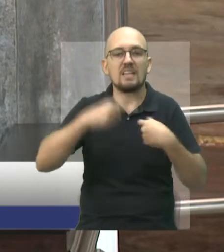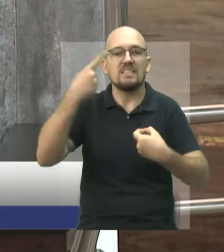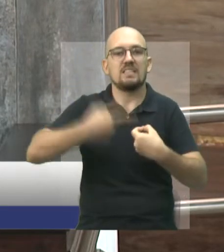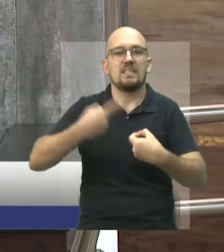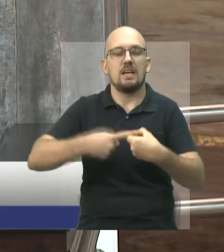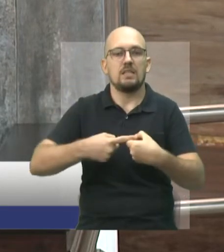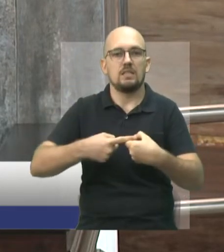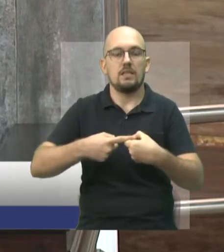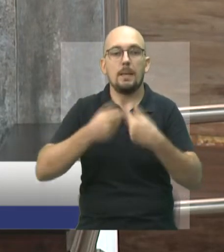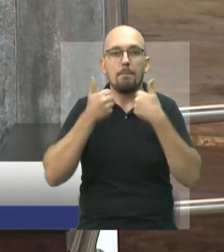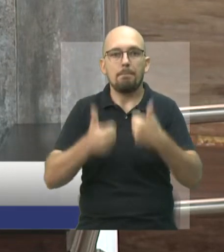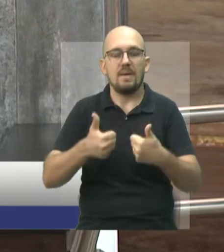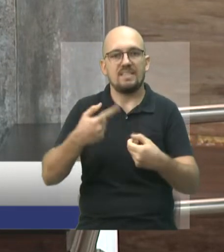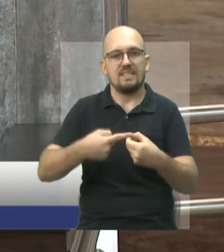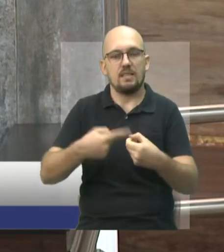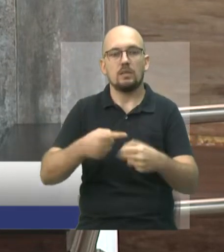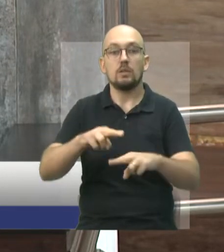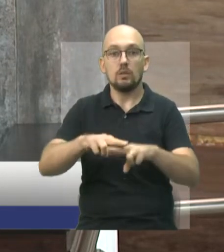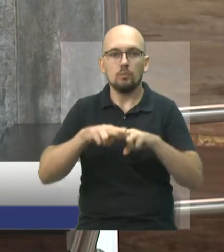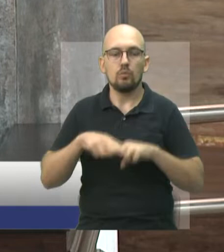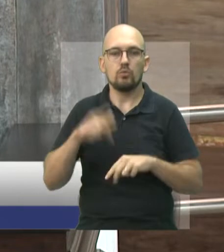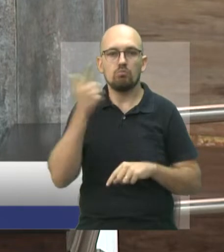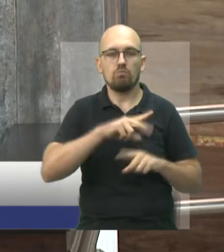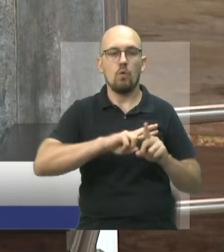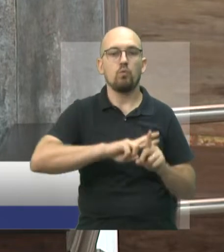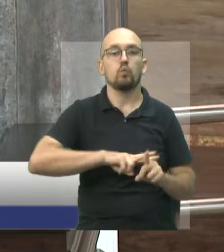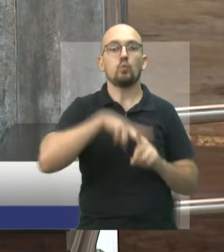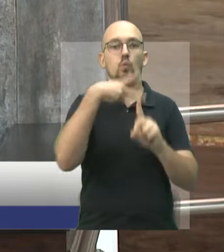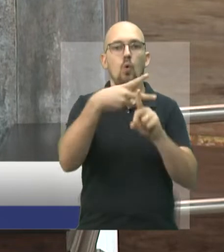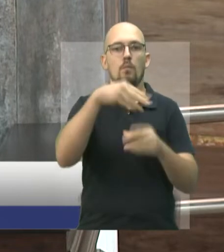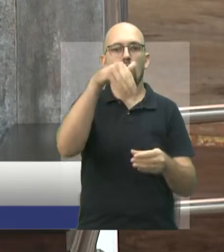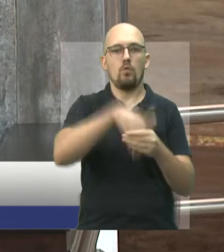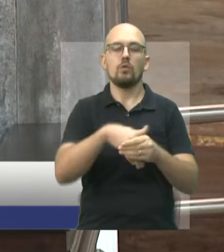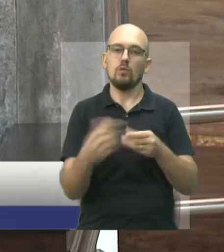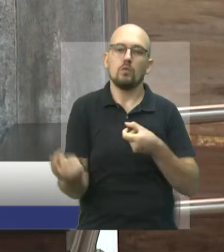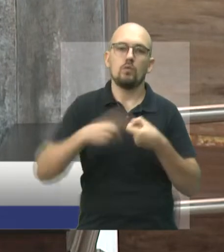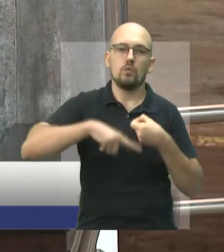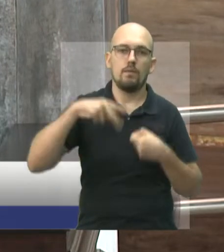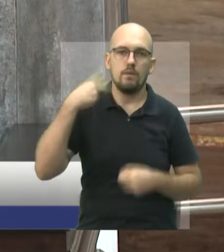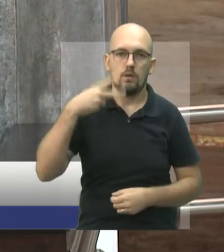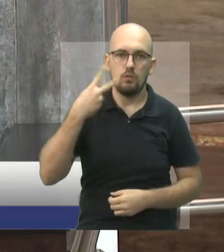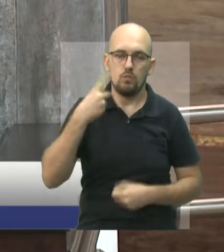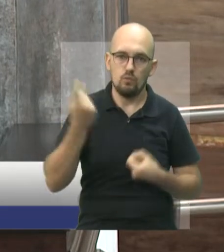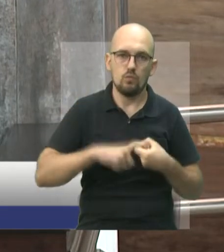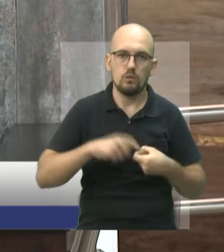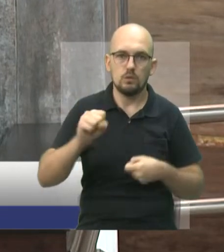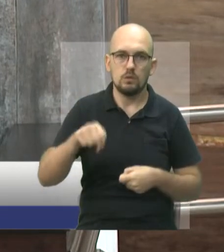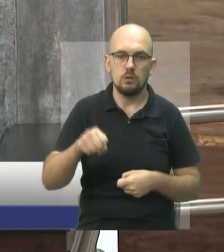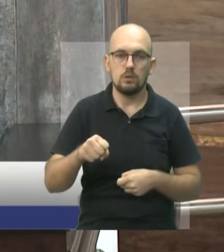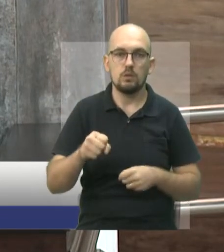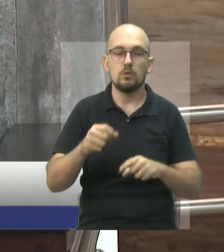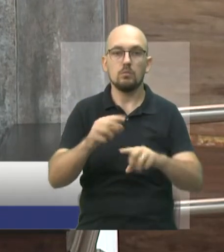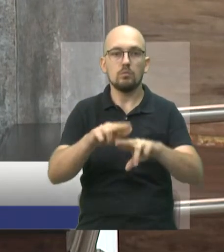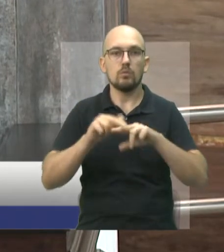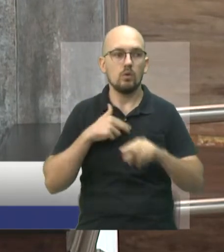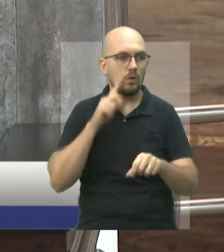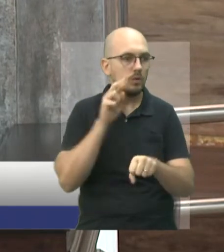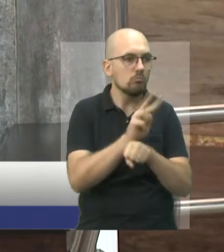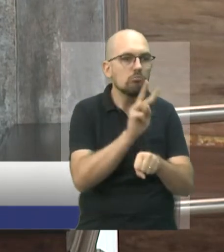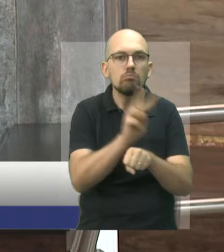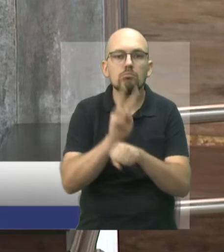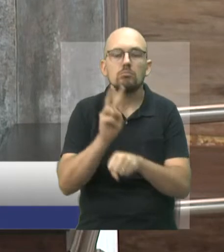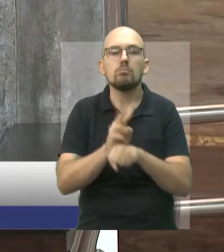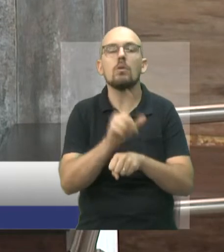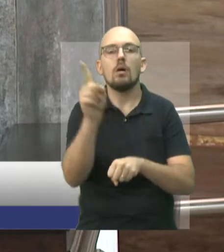isso que eu consegui dobrar minha votação e voltei a ser vereador. Do mesmo jeito que eu tenho que fiscalizar o Poder